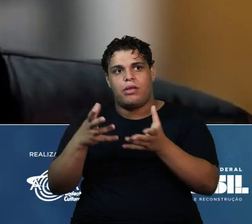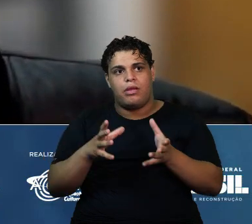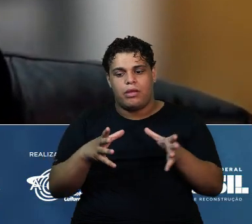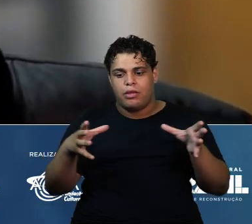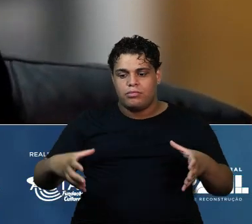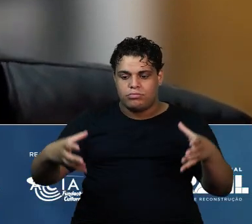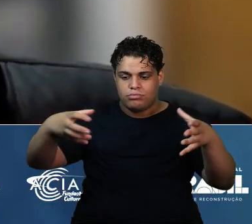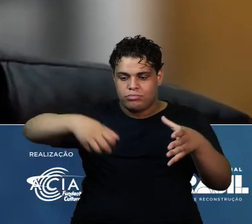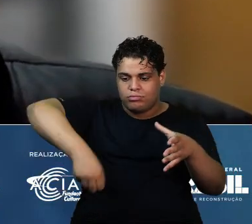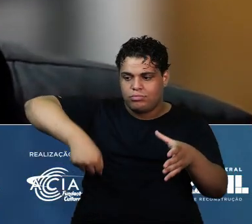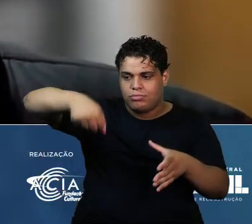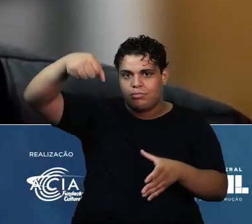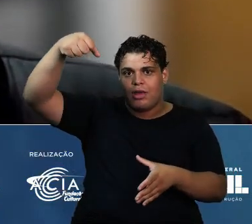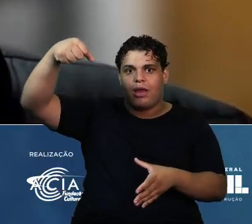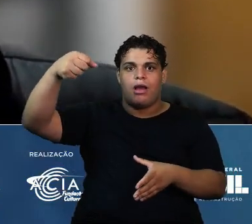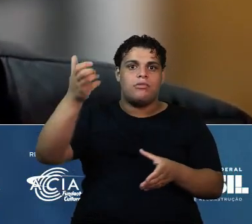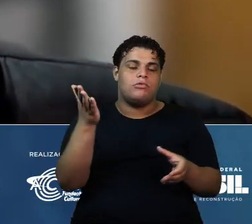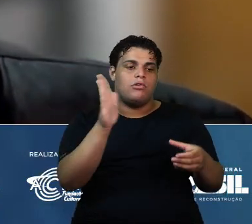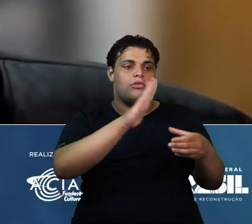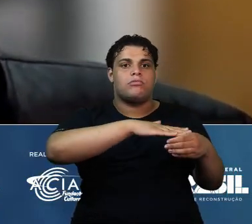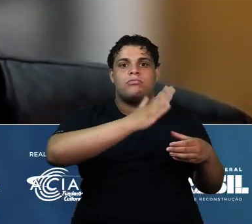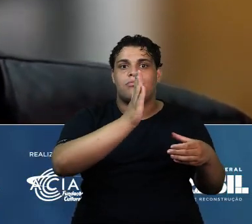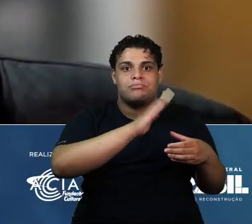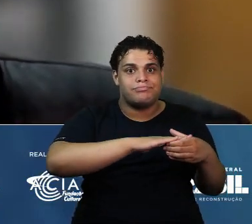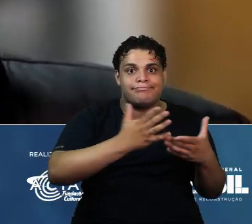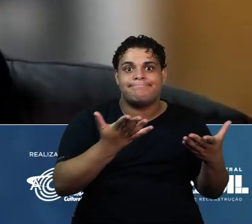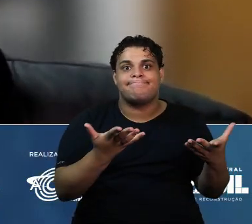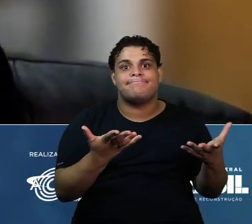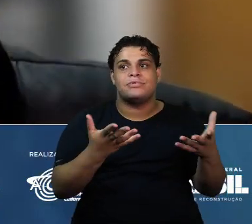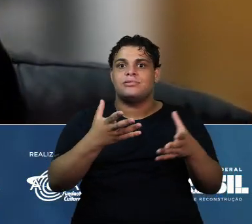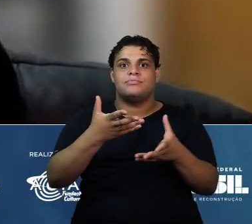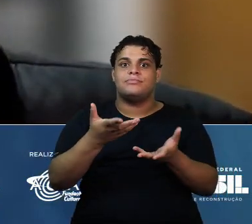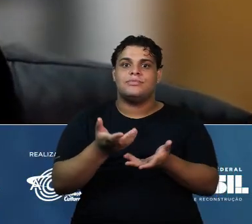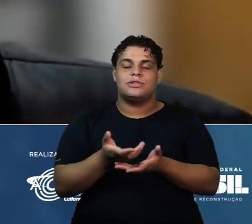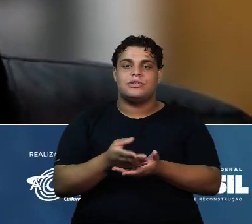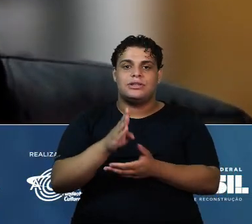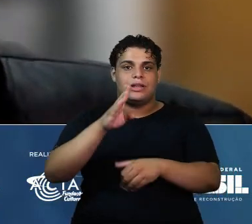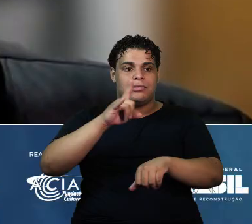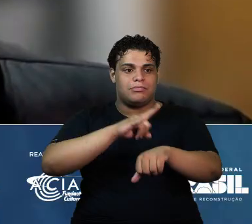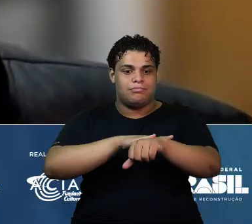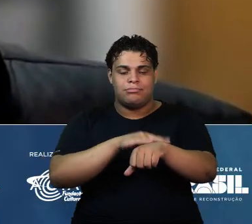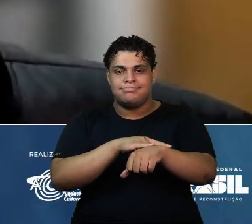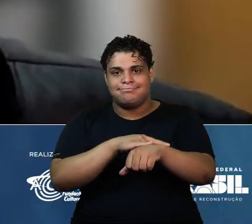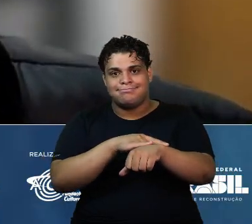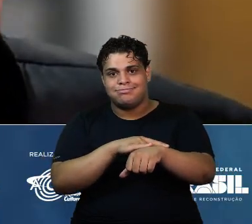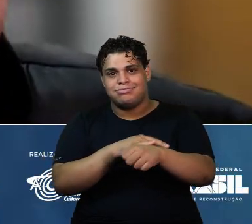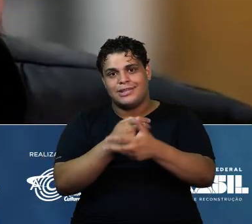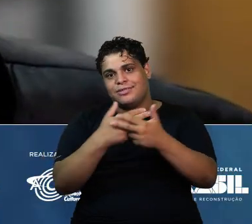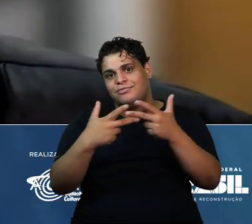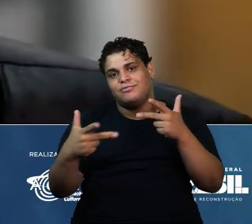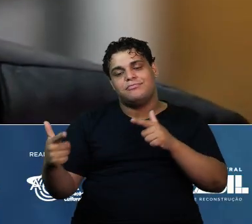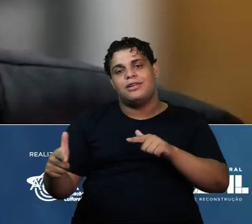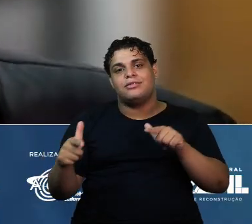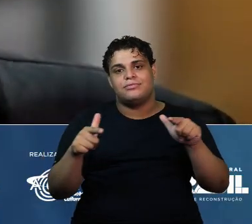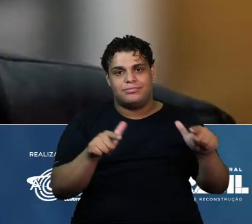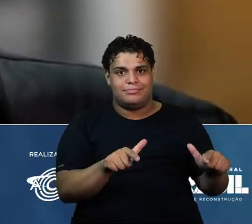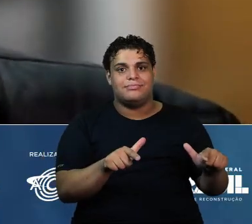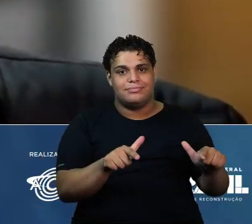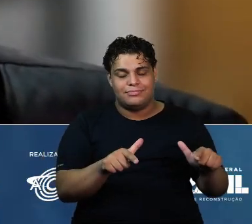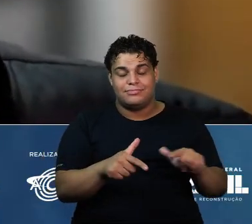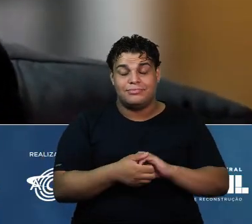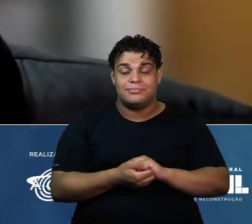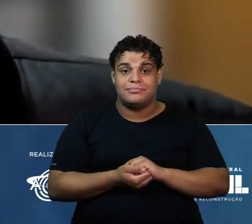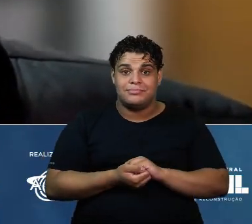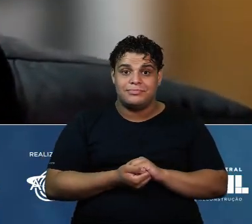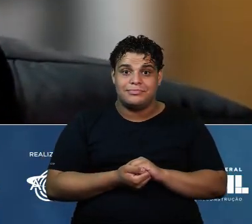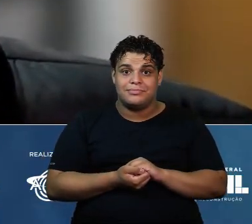afogamentos em vaso sanitário, afogamento na pia, afogamento em banheira, afogamento em máquina de lavar roupa.